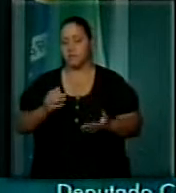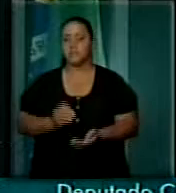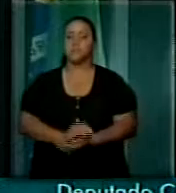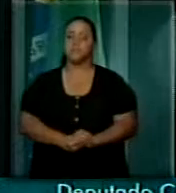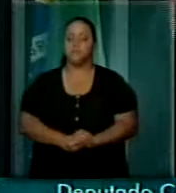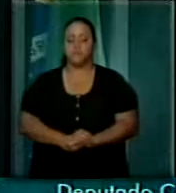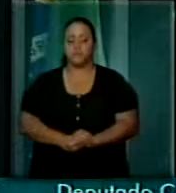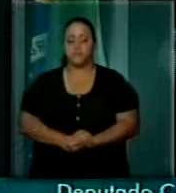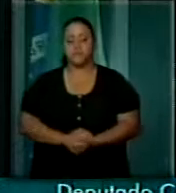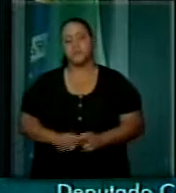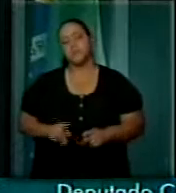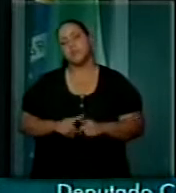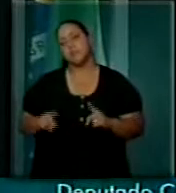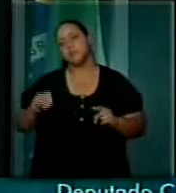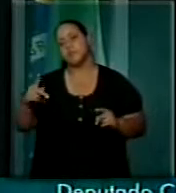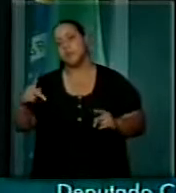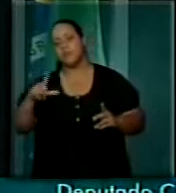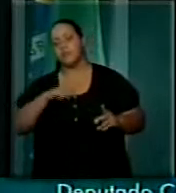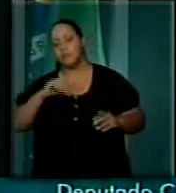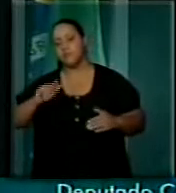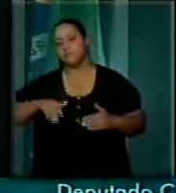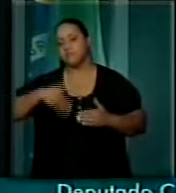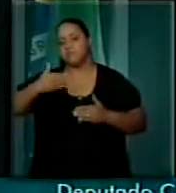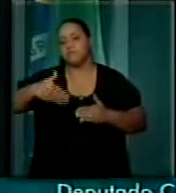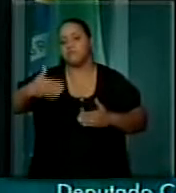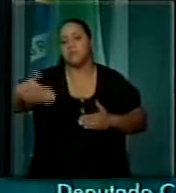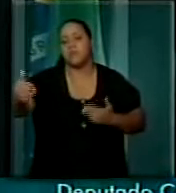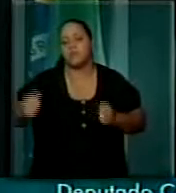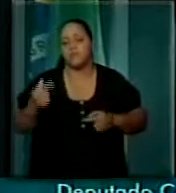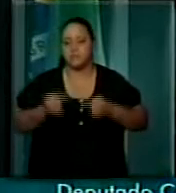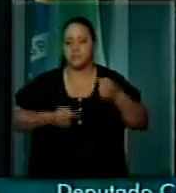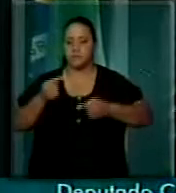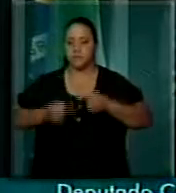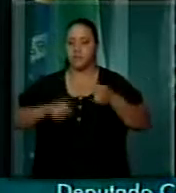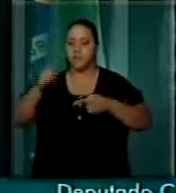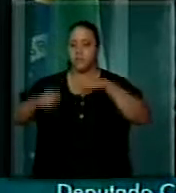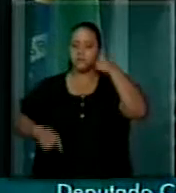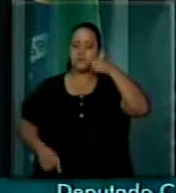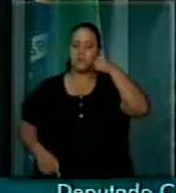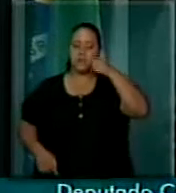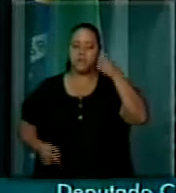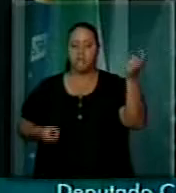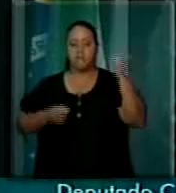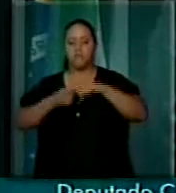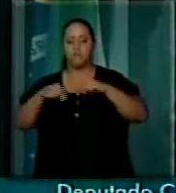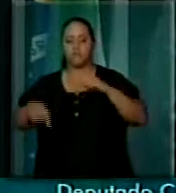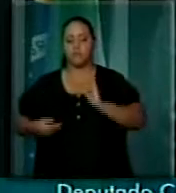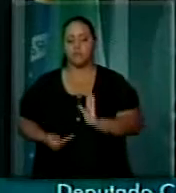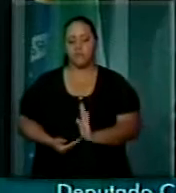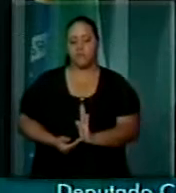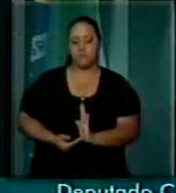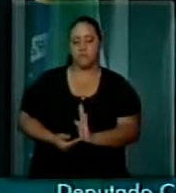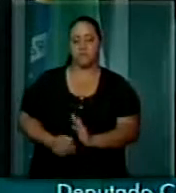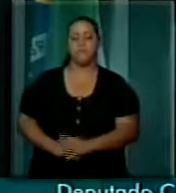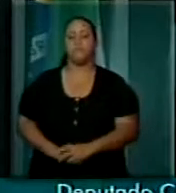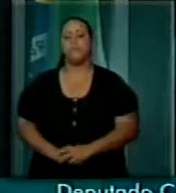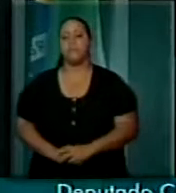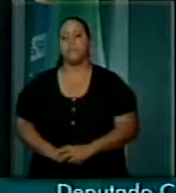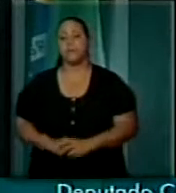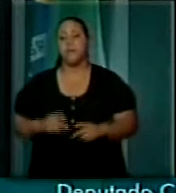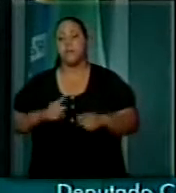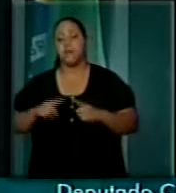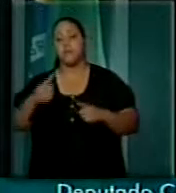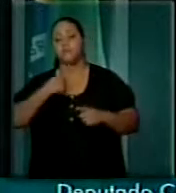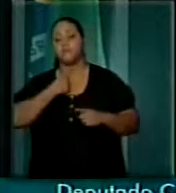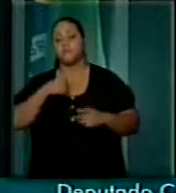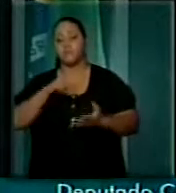Previdência. Mas isso nós ainda temos tempo de debater no Senado, vai voltar aqui para a Câmara. O desejo do